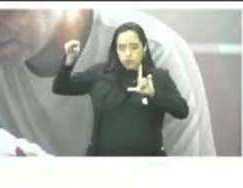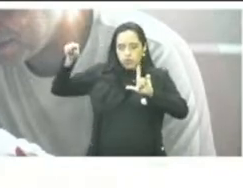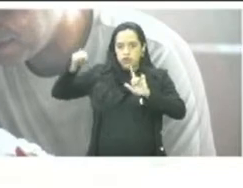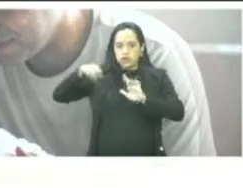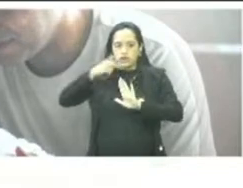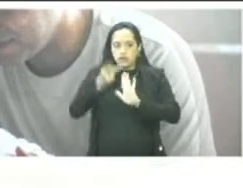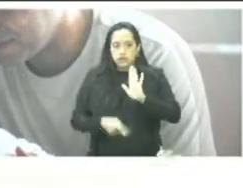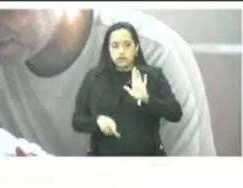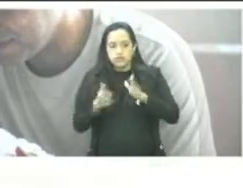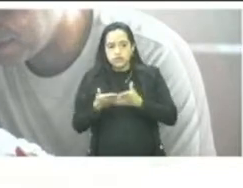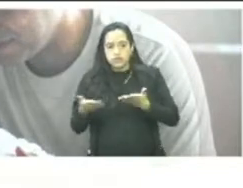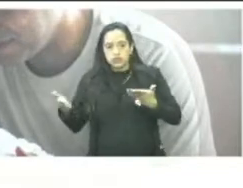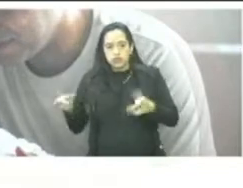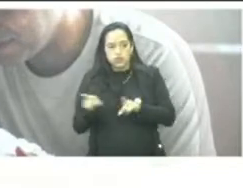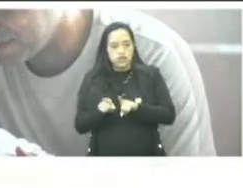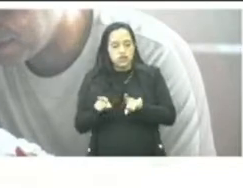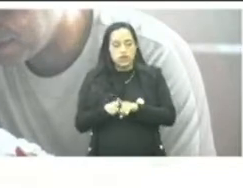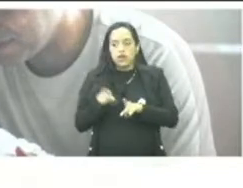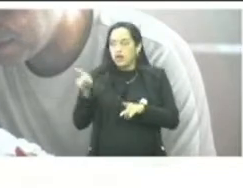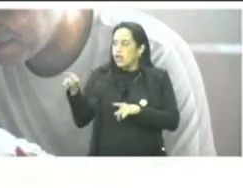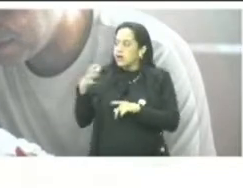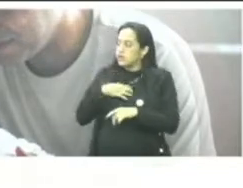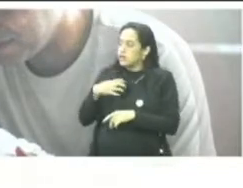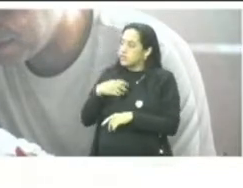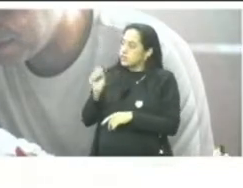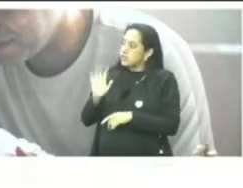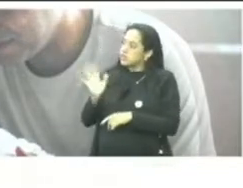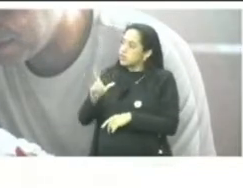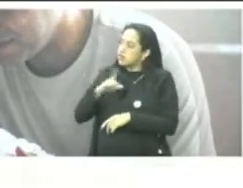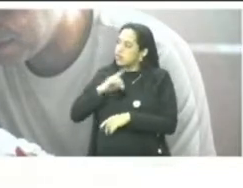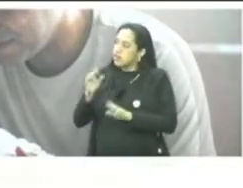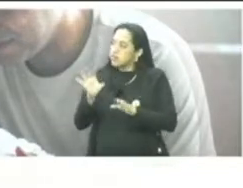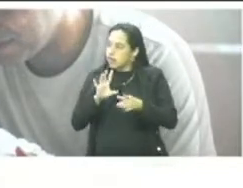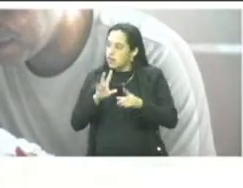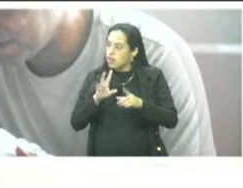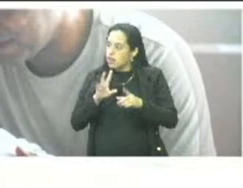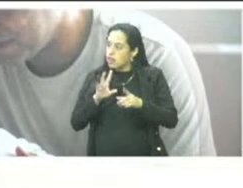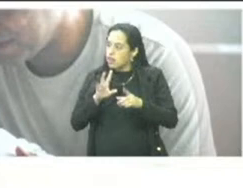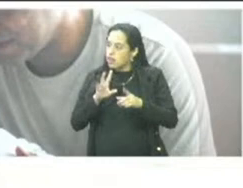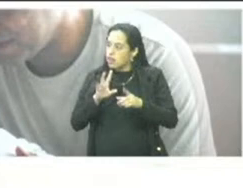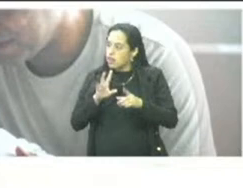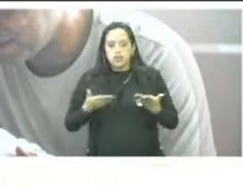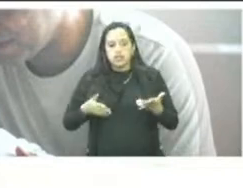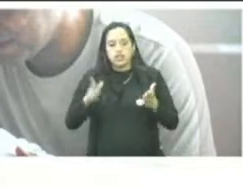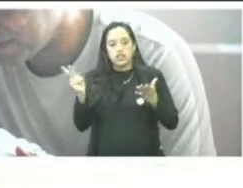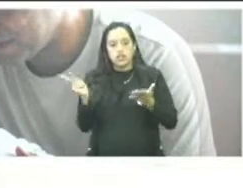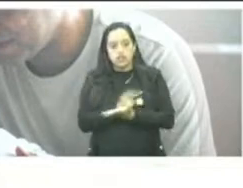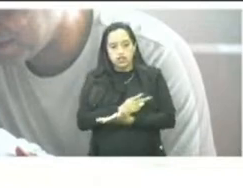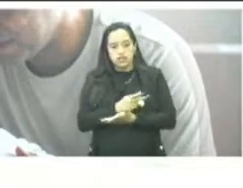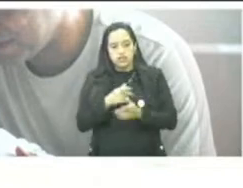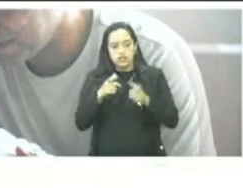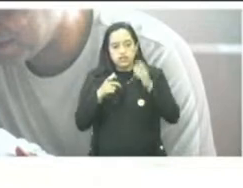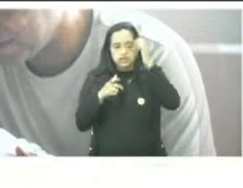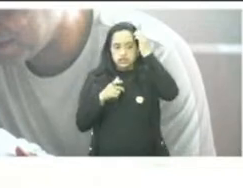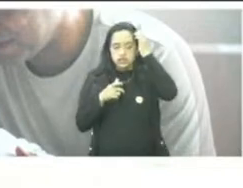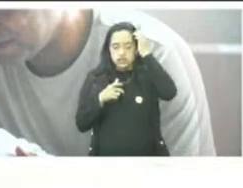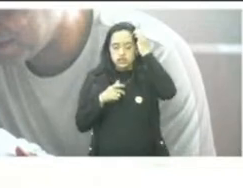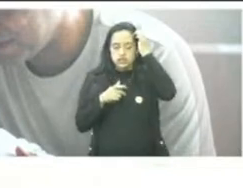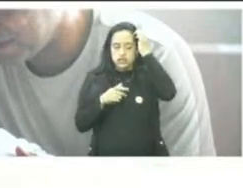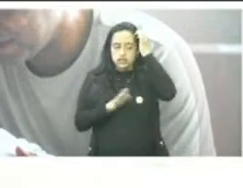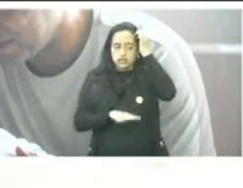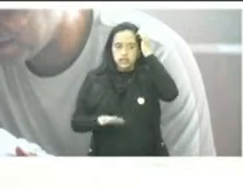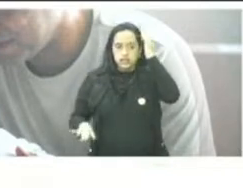Então, esta daqui é uma ferramenta que já está ajustada para essas situações onde as crianças